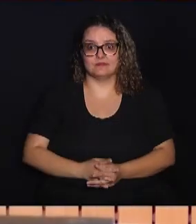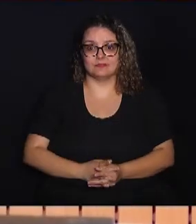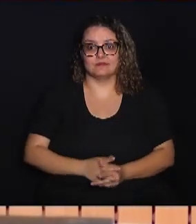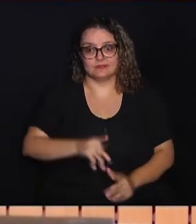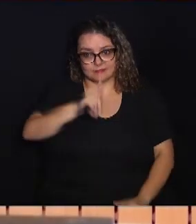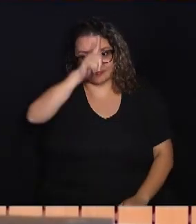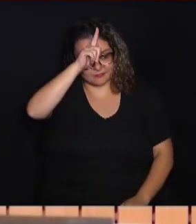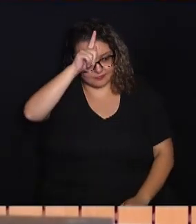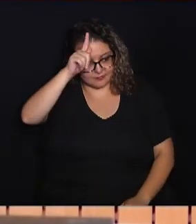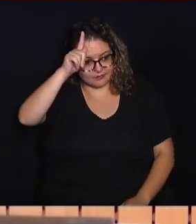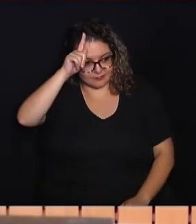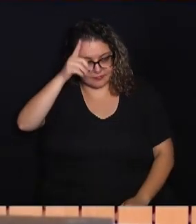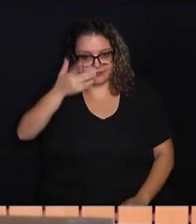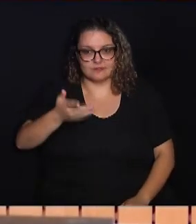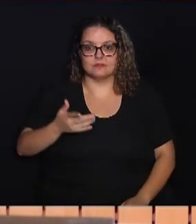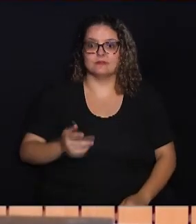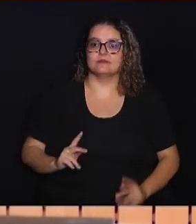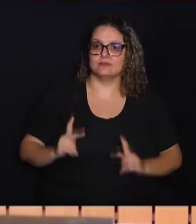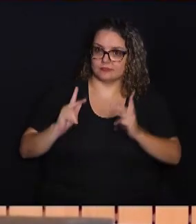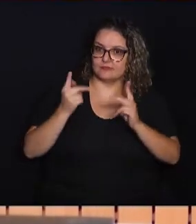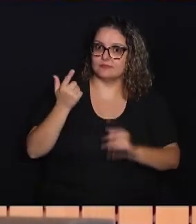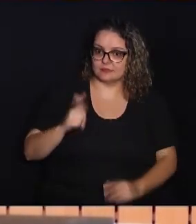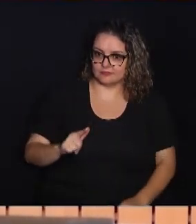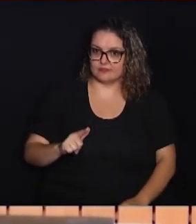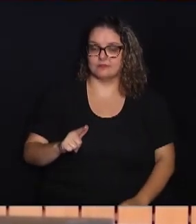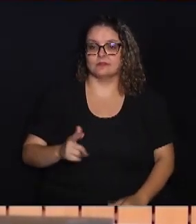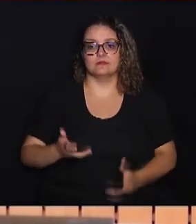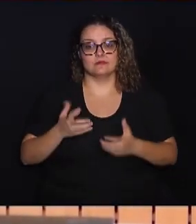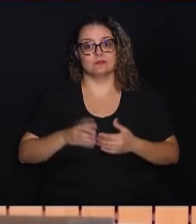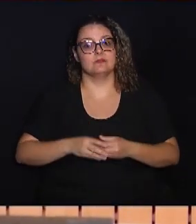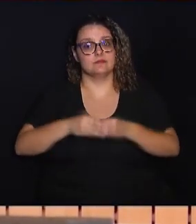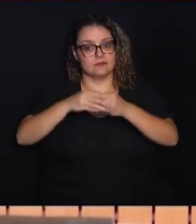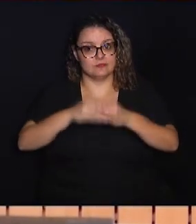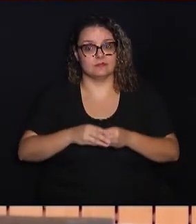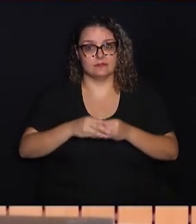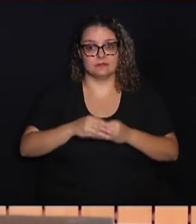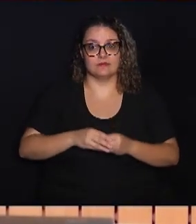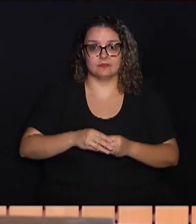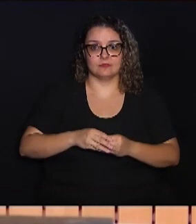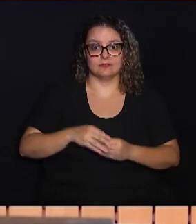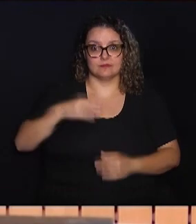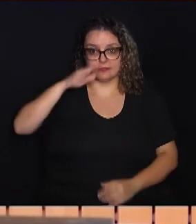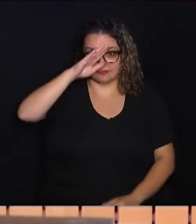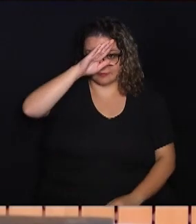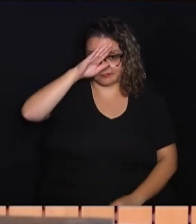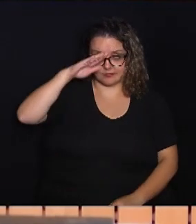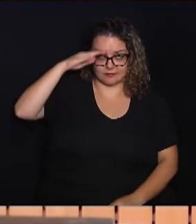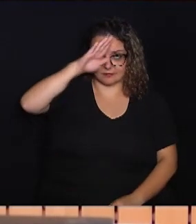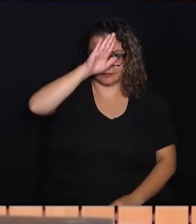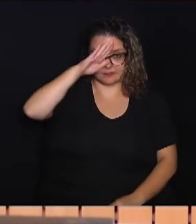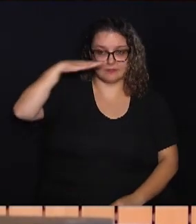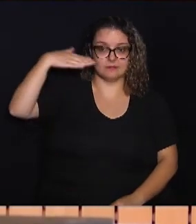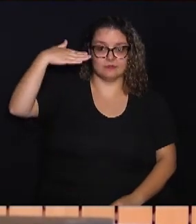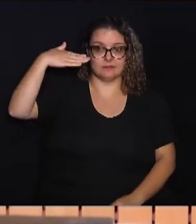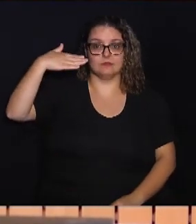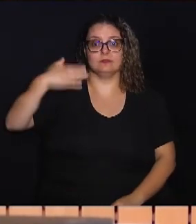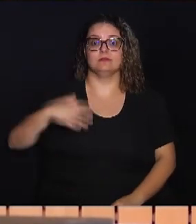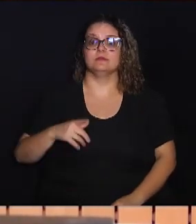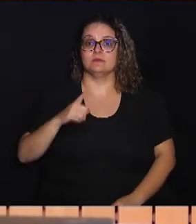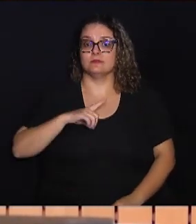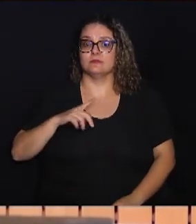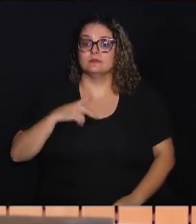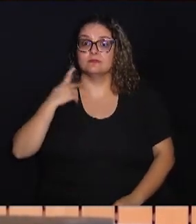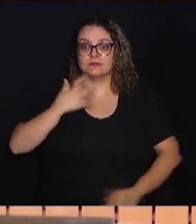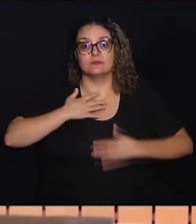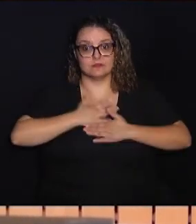que foram reeleitos quero cumprimentar Pedro que qual tive o prazer de ser vereador